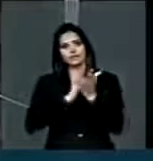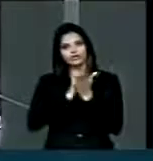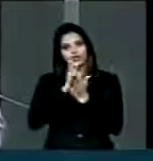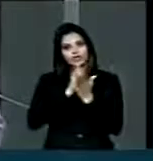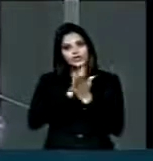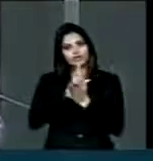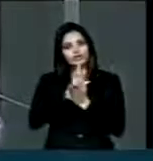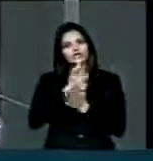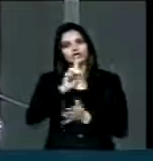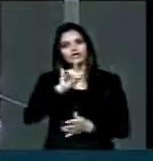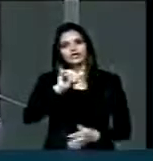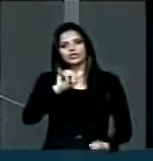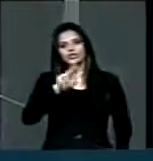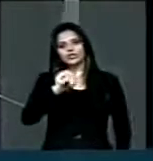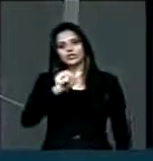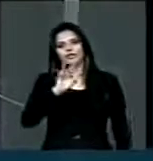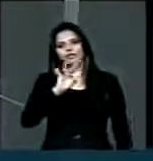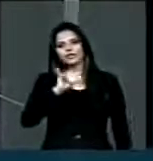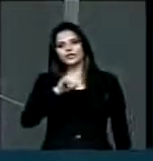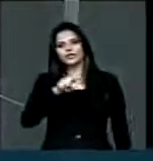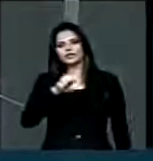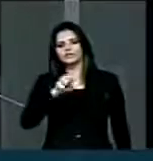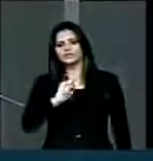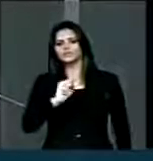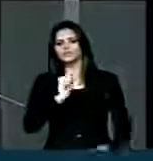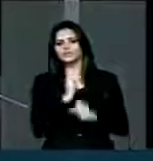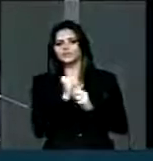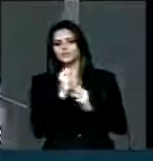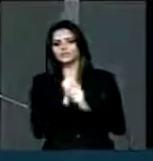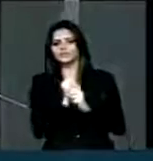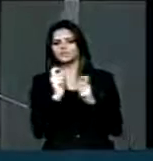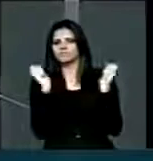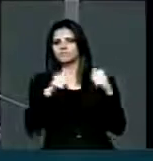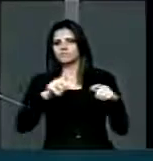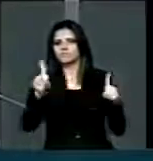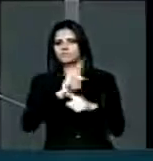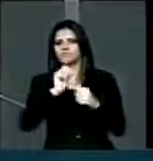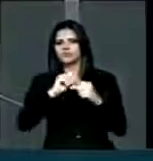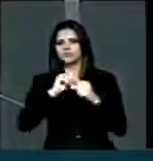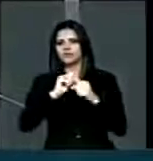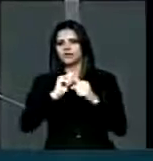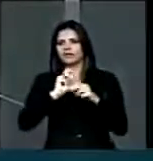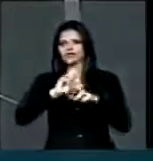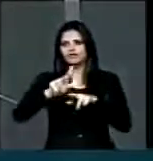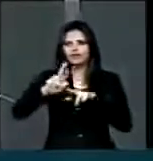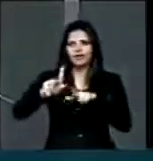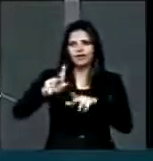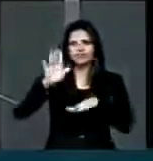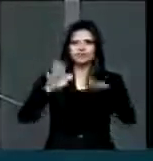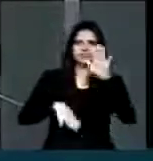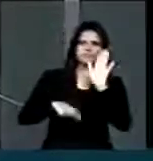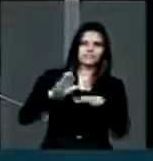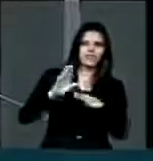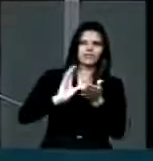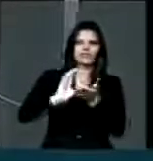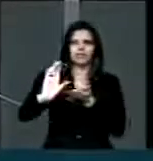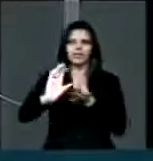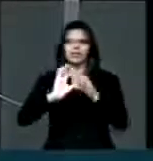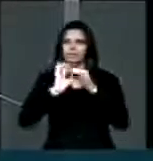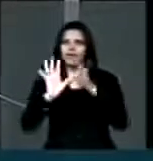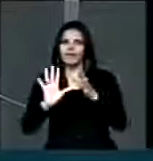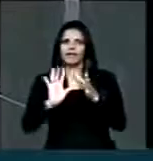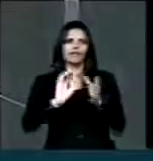diretrizes orçamentárias, ela não permite que se faça diferença entre